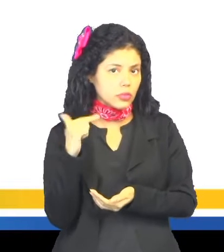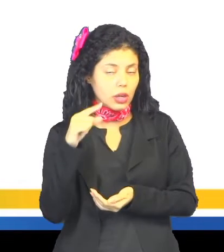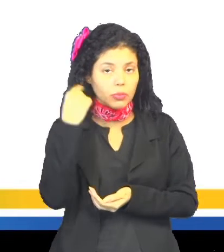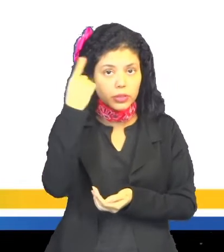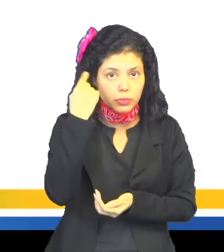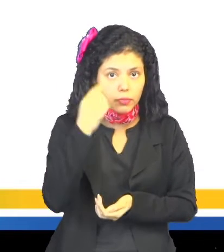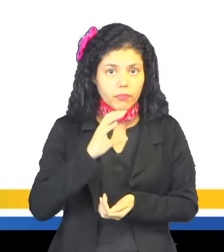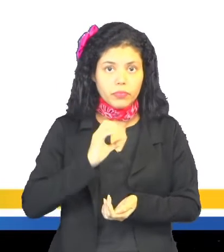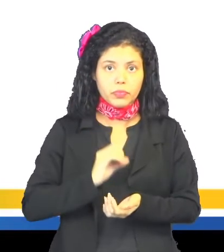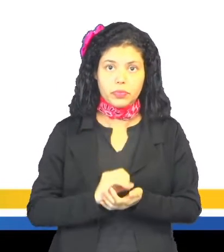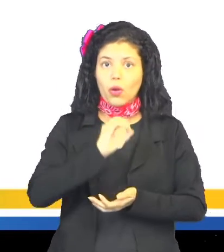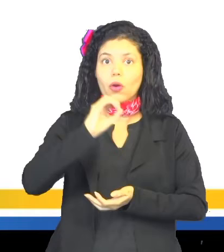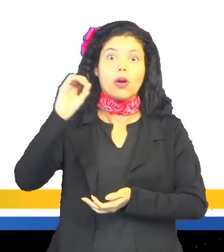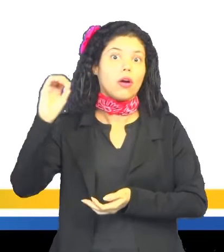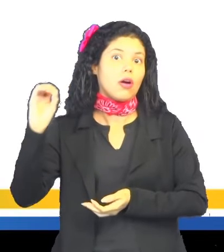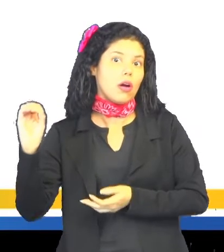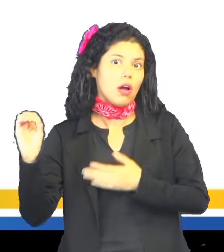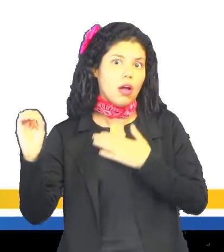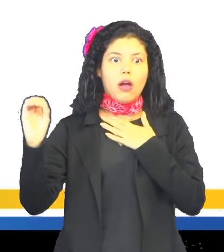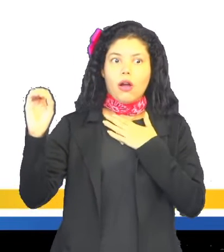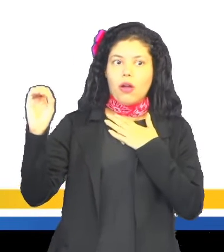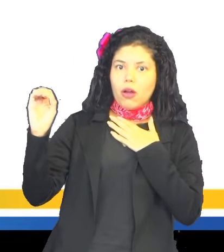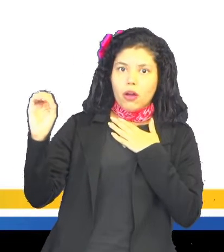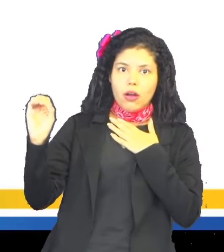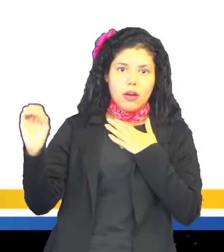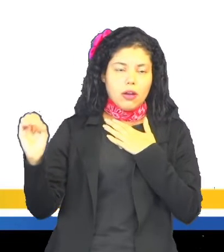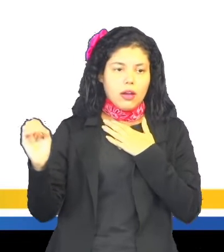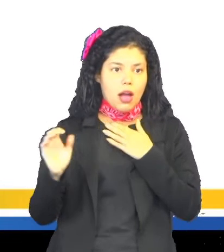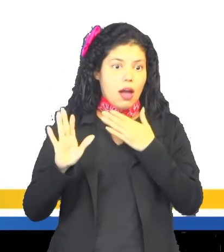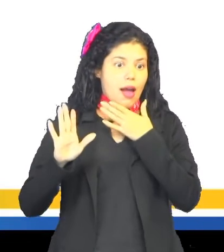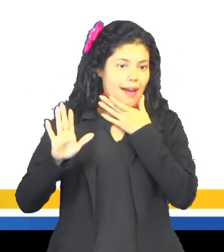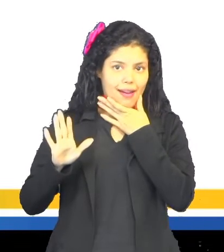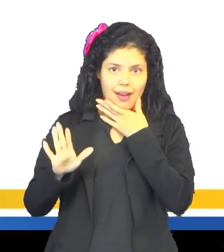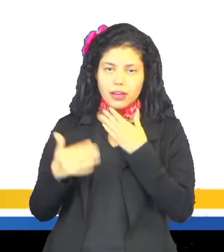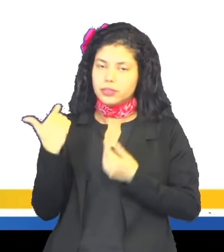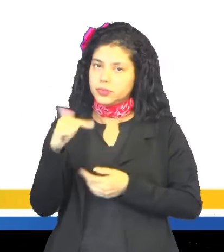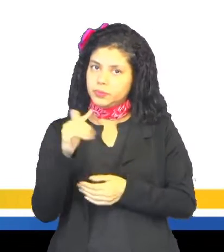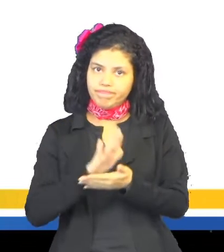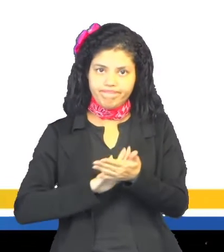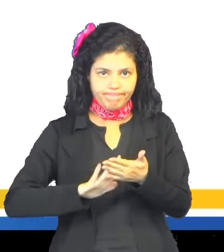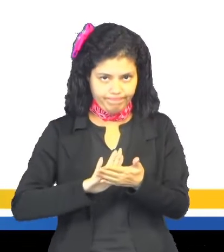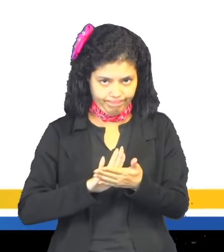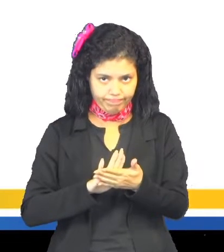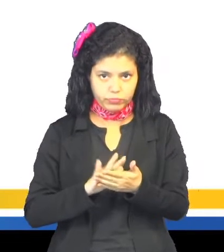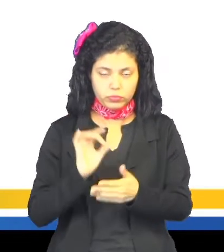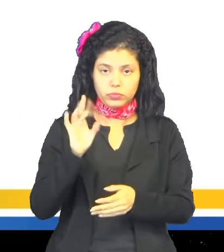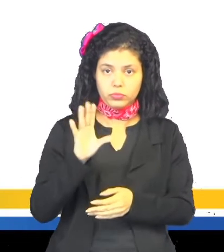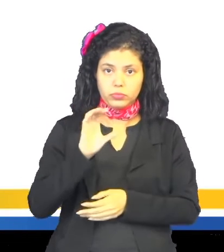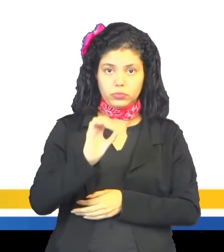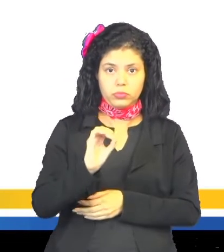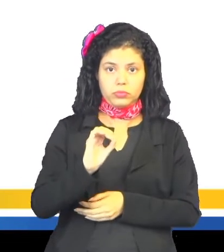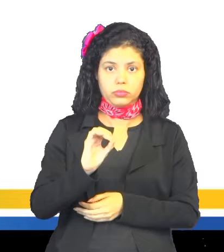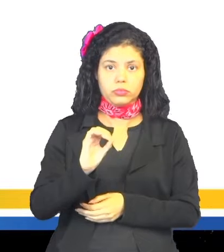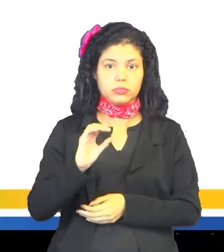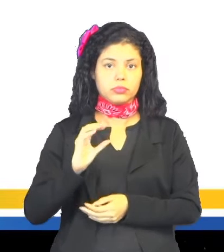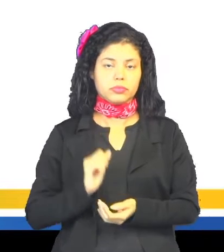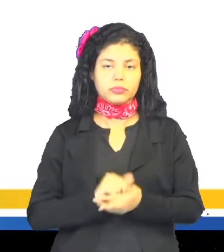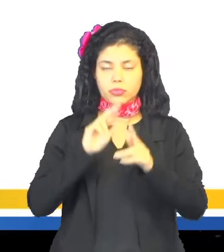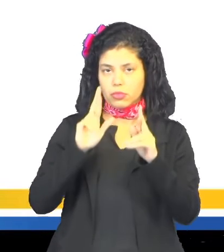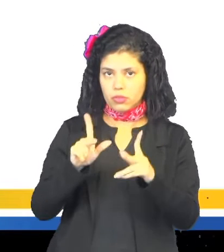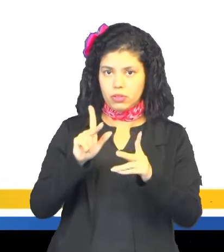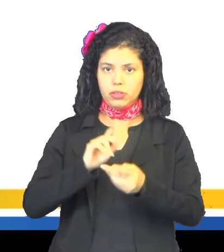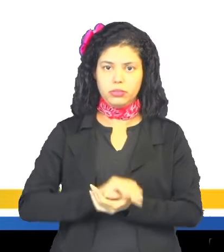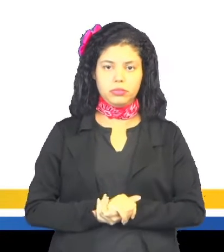não temos aquele ó né ou é não tem nos tá o é fechado o ou